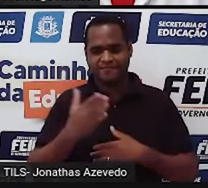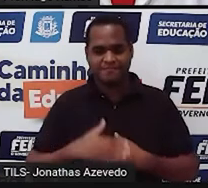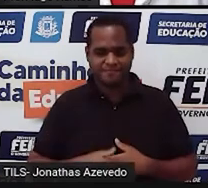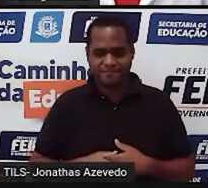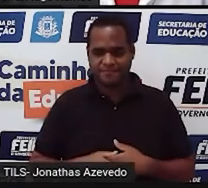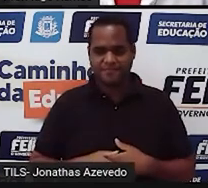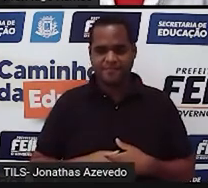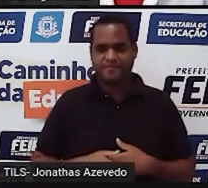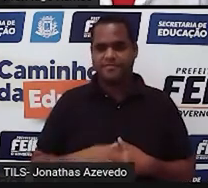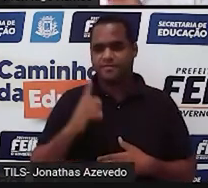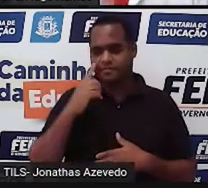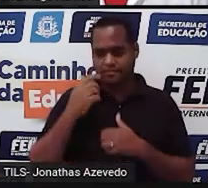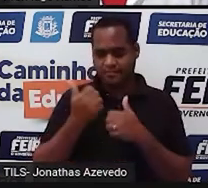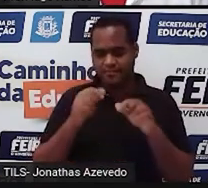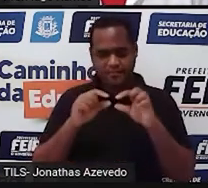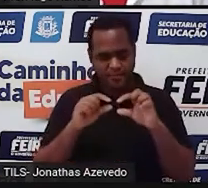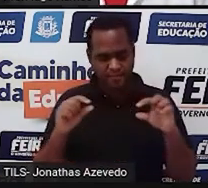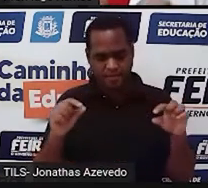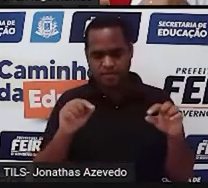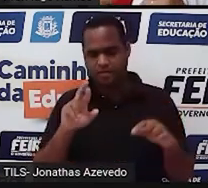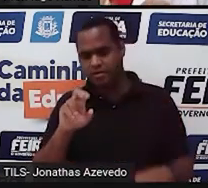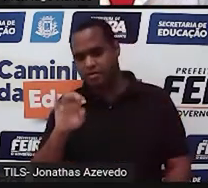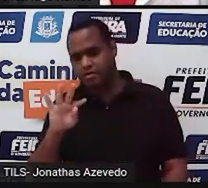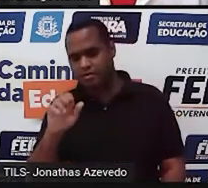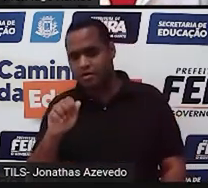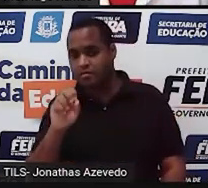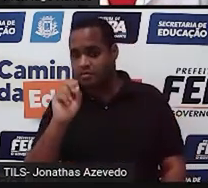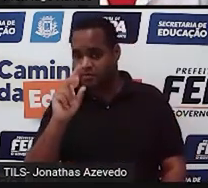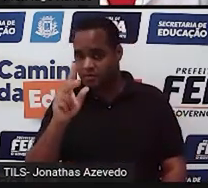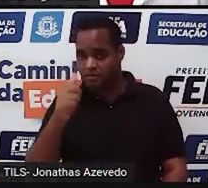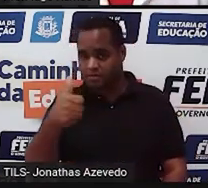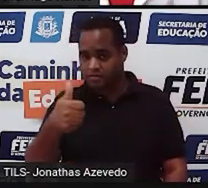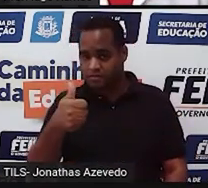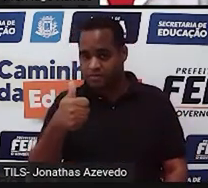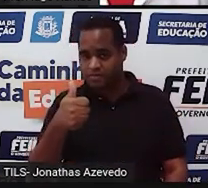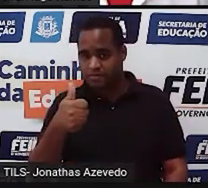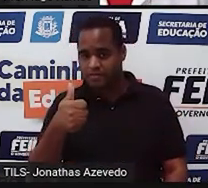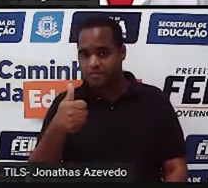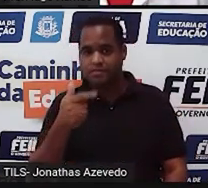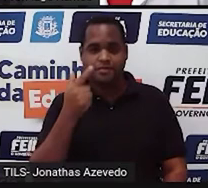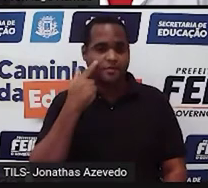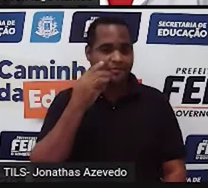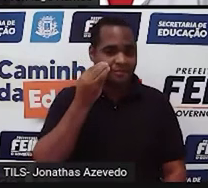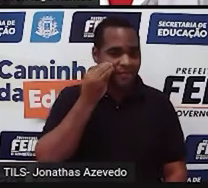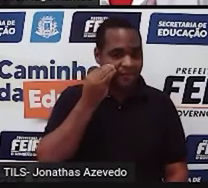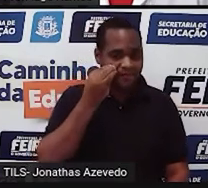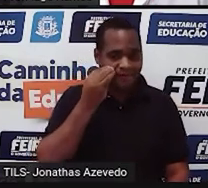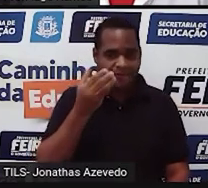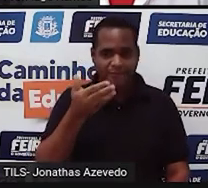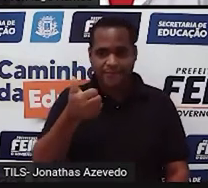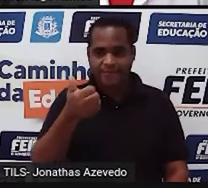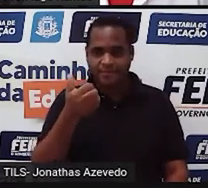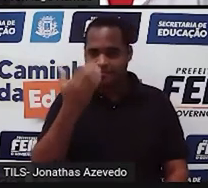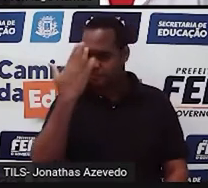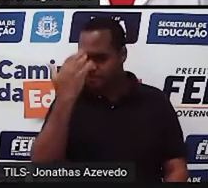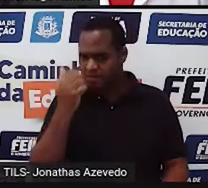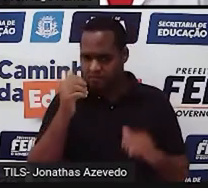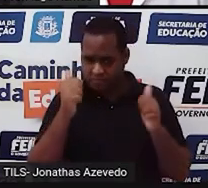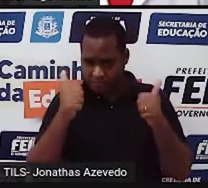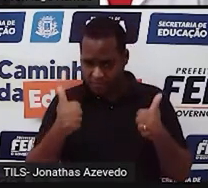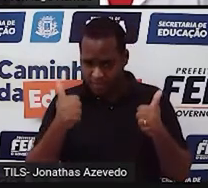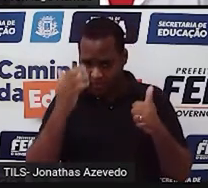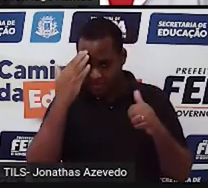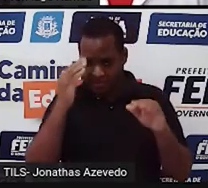sobre segmento de reta sobre reta tudo ok vamos testar né vamos saber mesmo se a gente